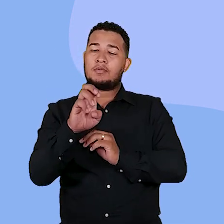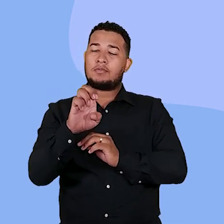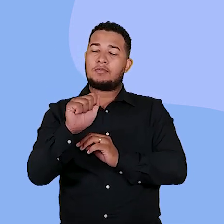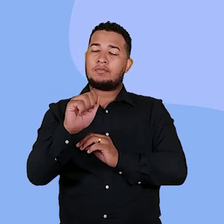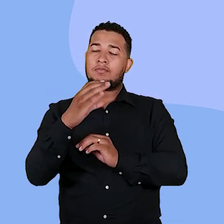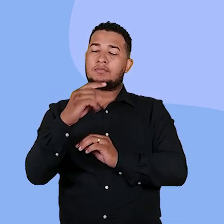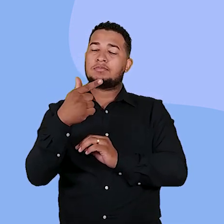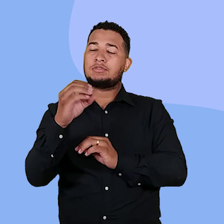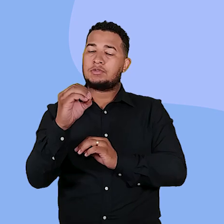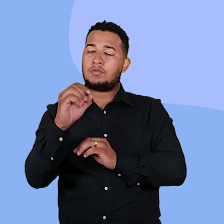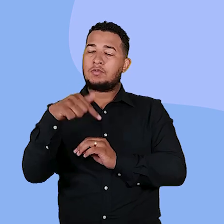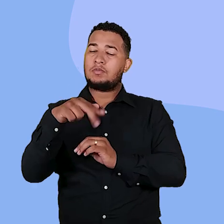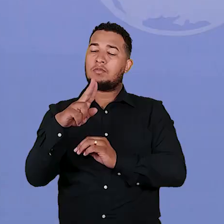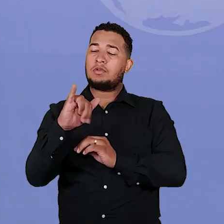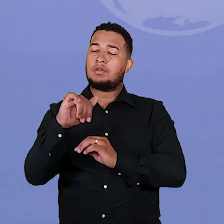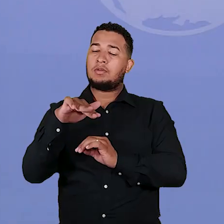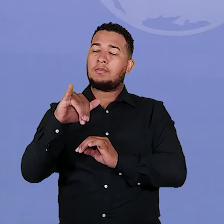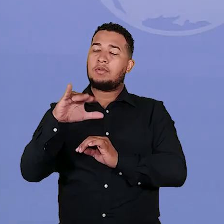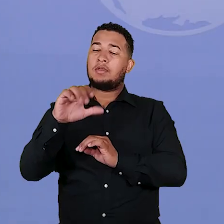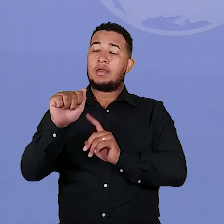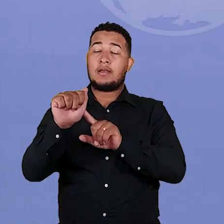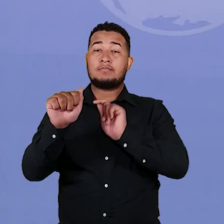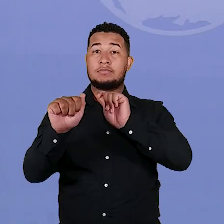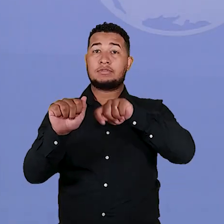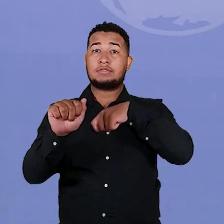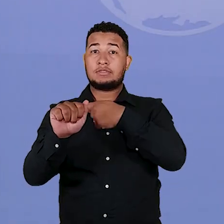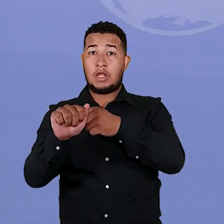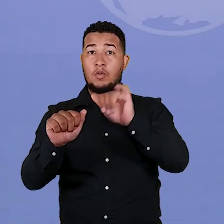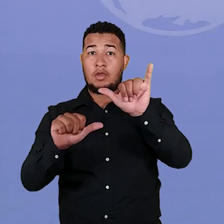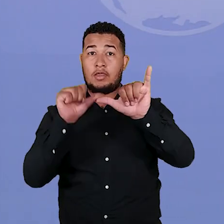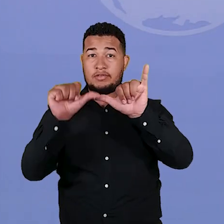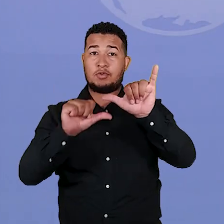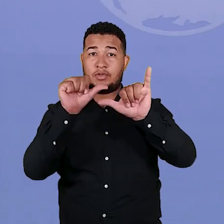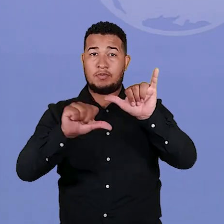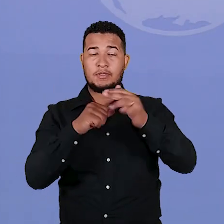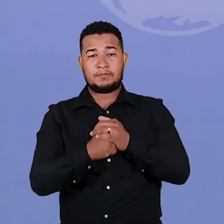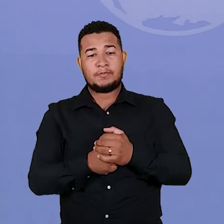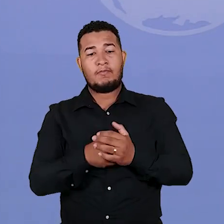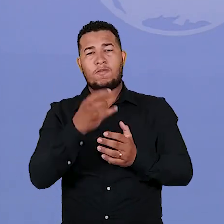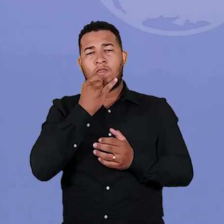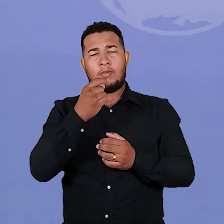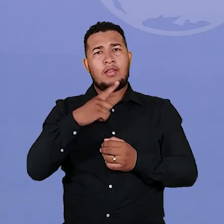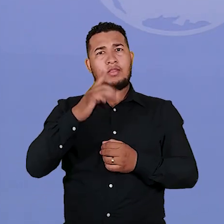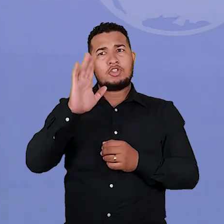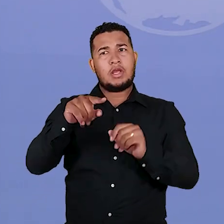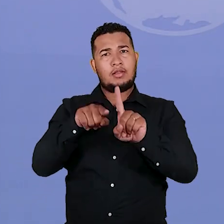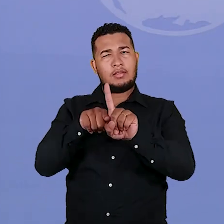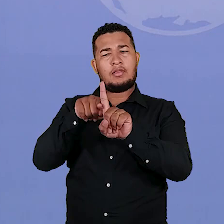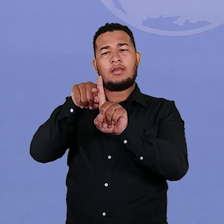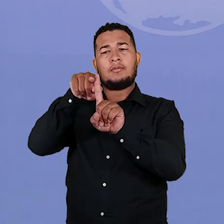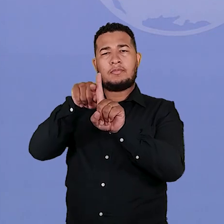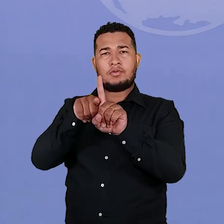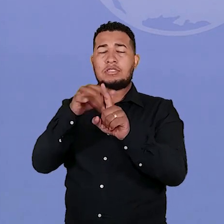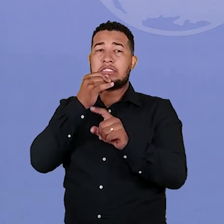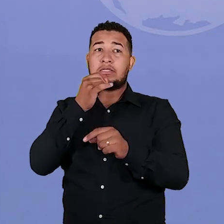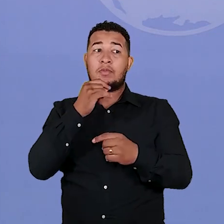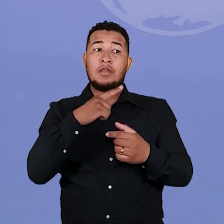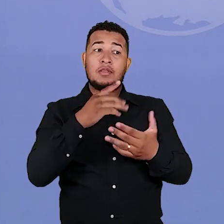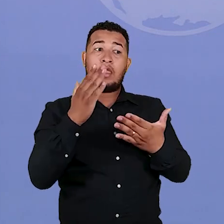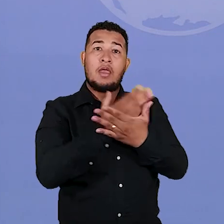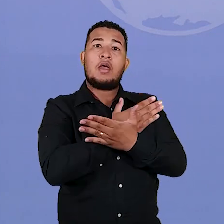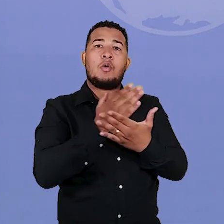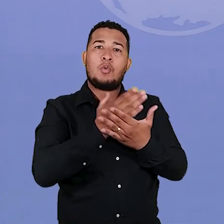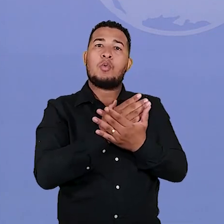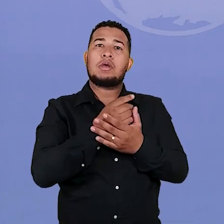reações químicas. Então, olha só, nós temos uma temperatura, né? Inclusive, a gente classifica